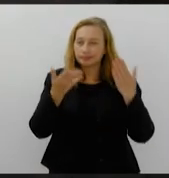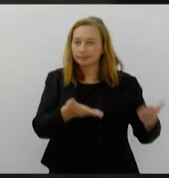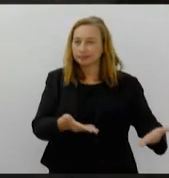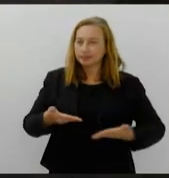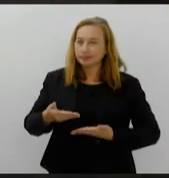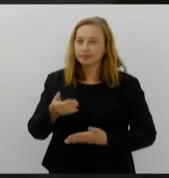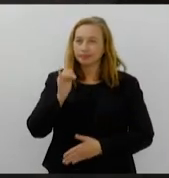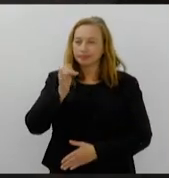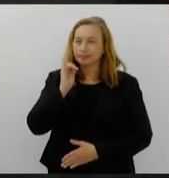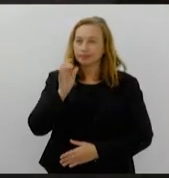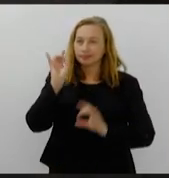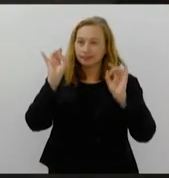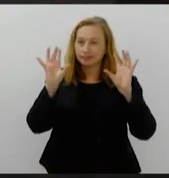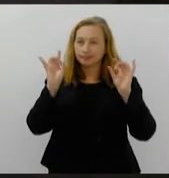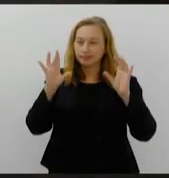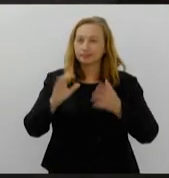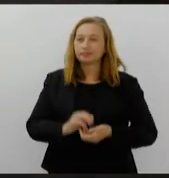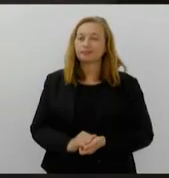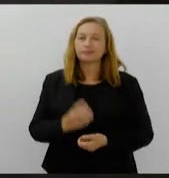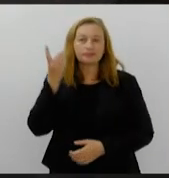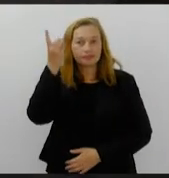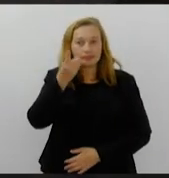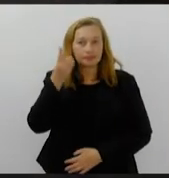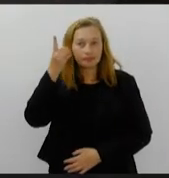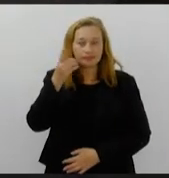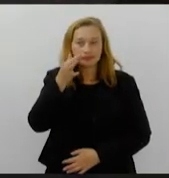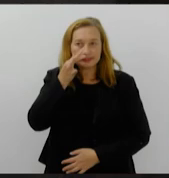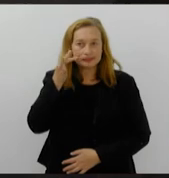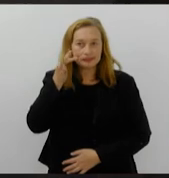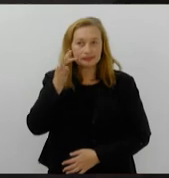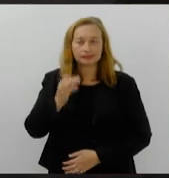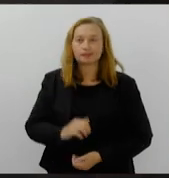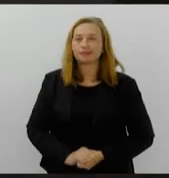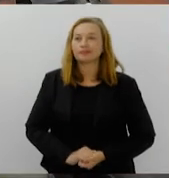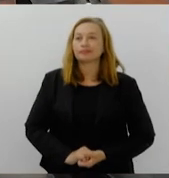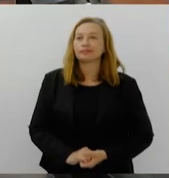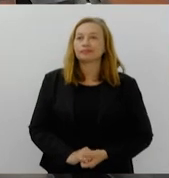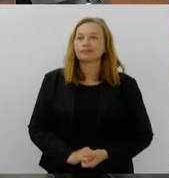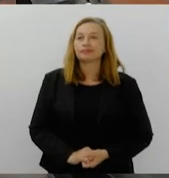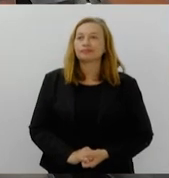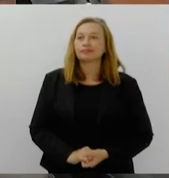a relatoria especial, o deputado Flávio Serafini.